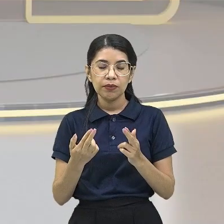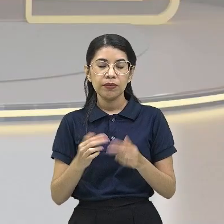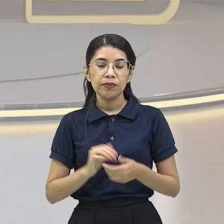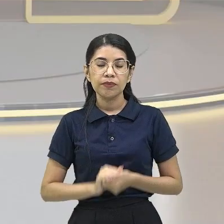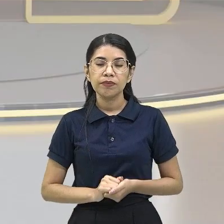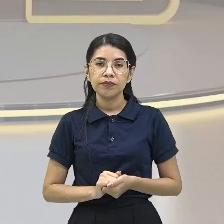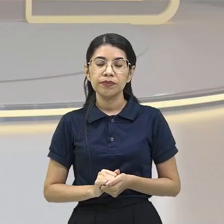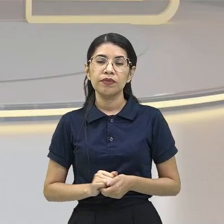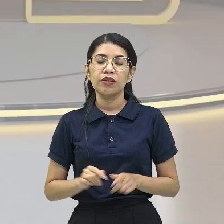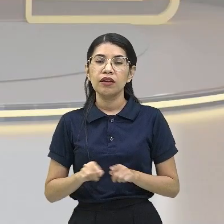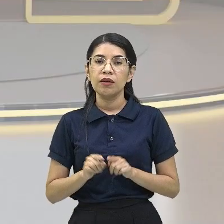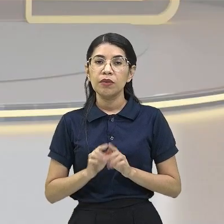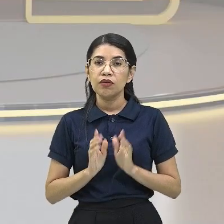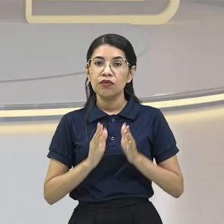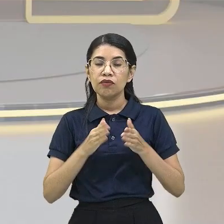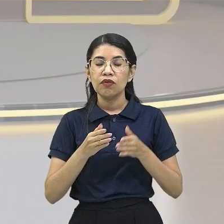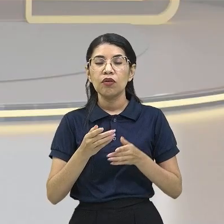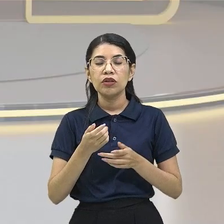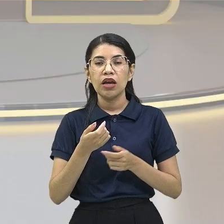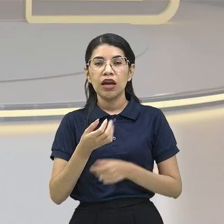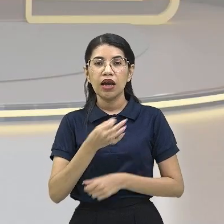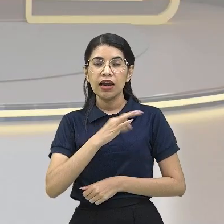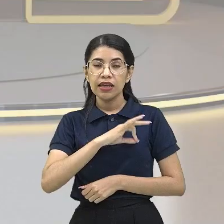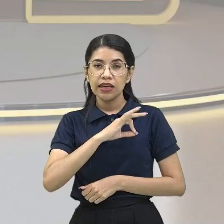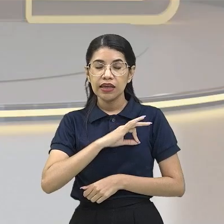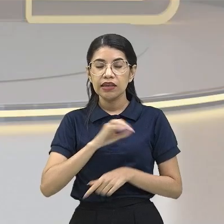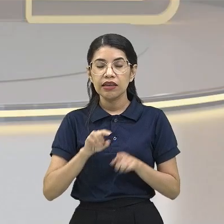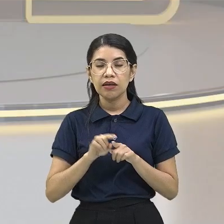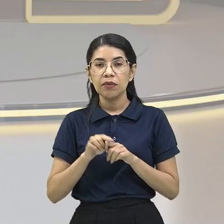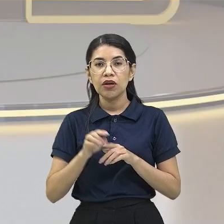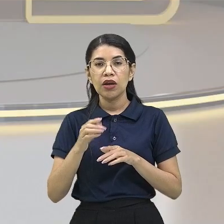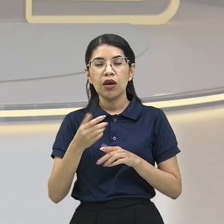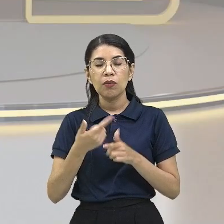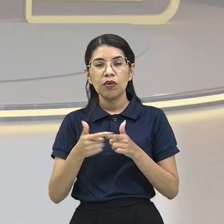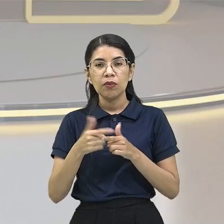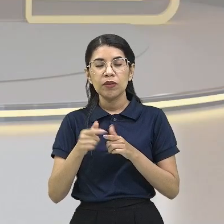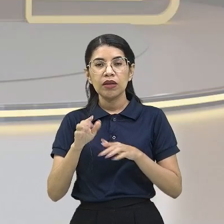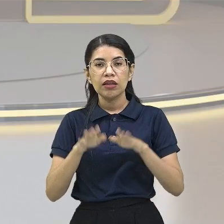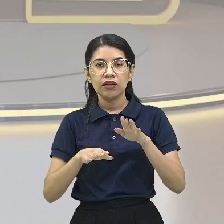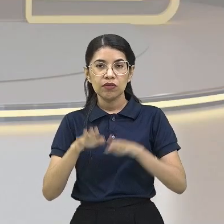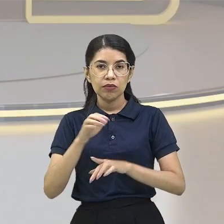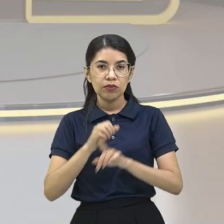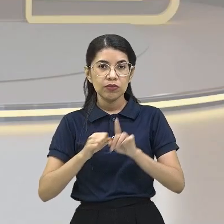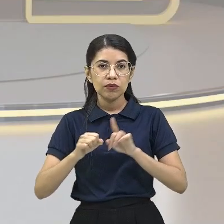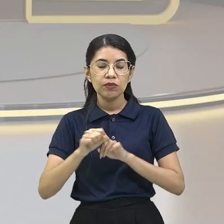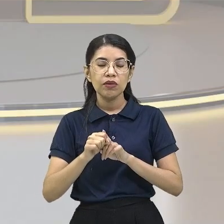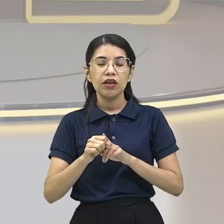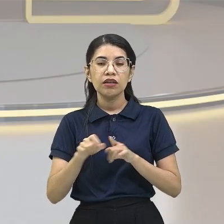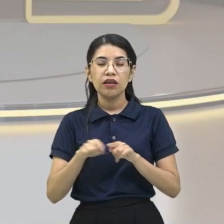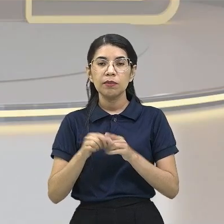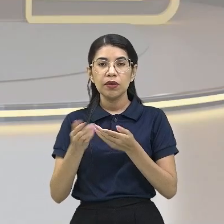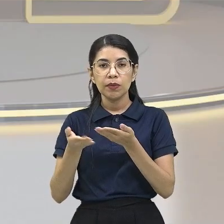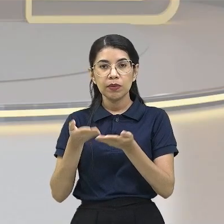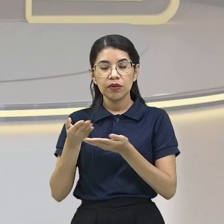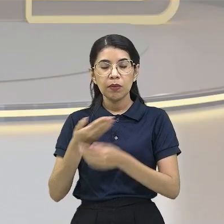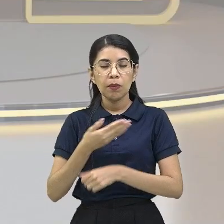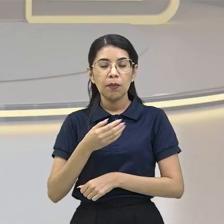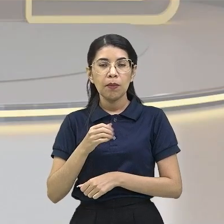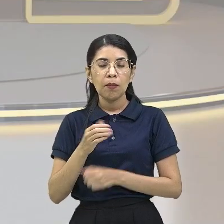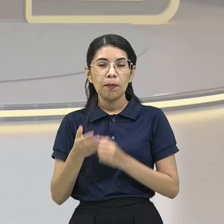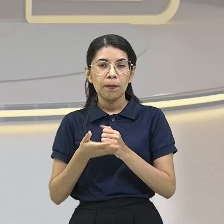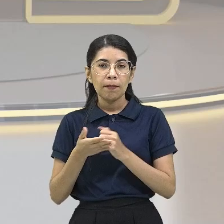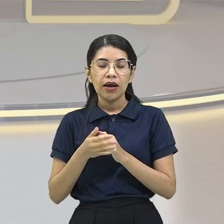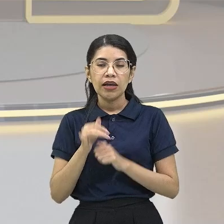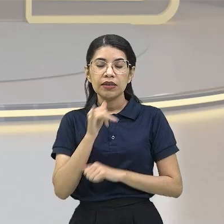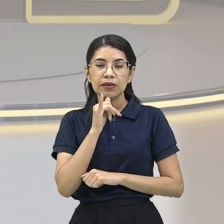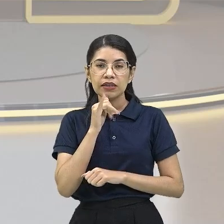a gente observa a concentração de renda, né? Os problemas voltados à desigualdade social, os serviços básicos também de educação,